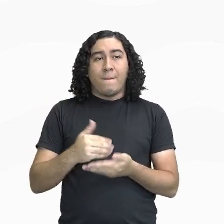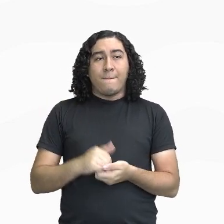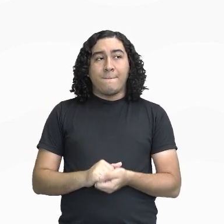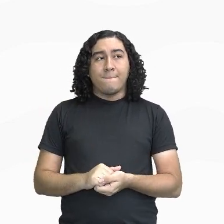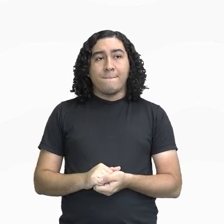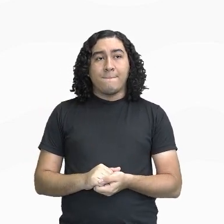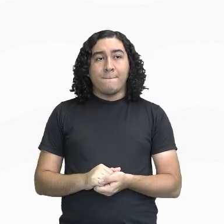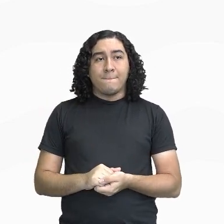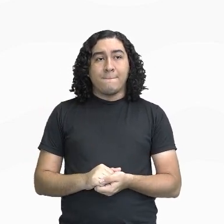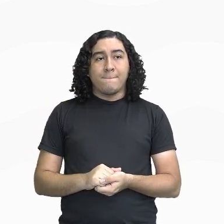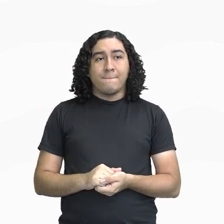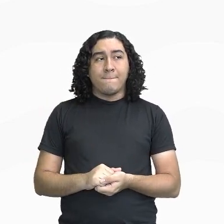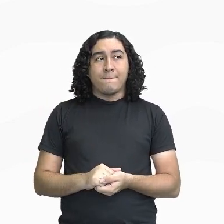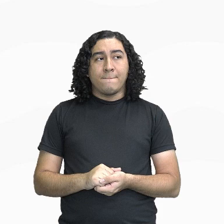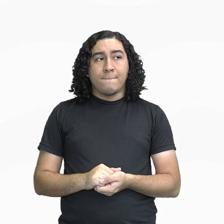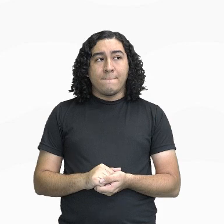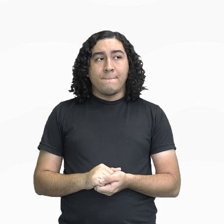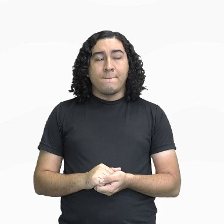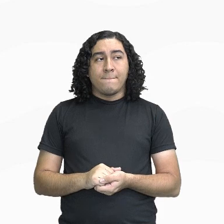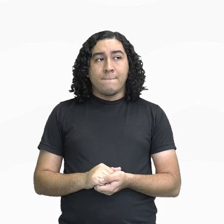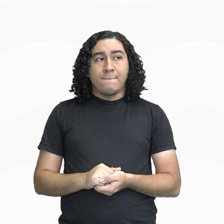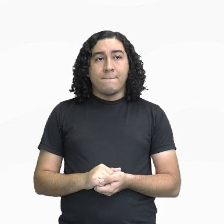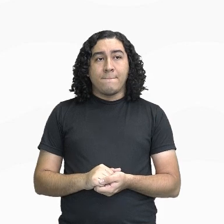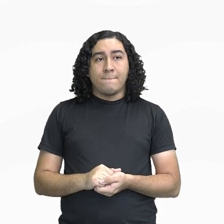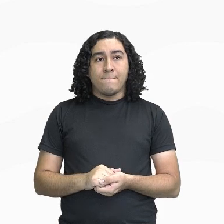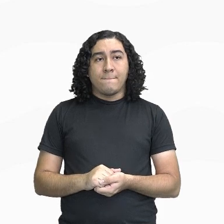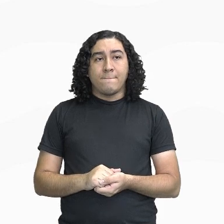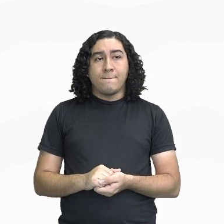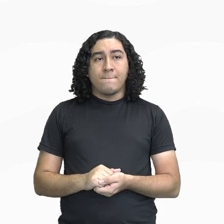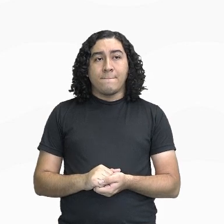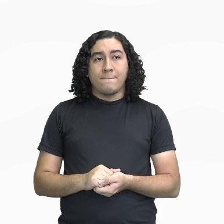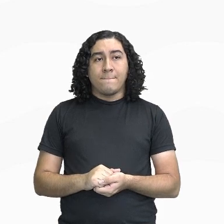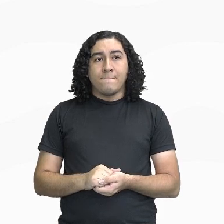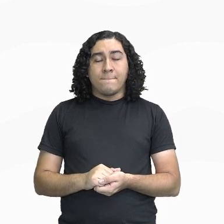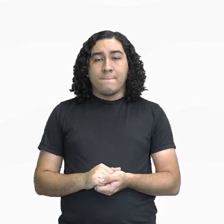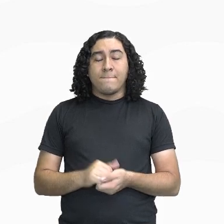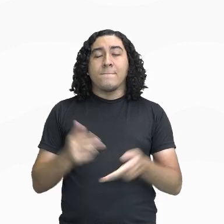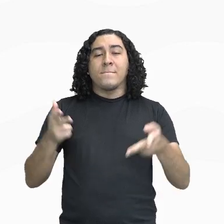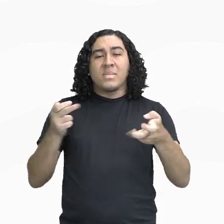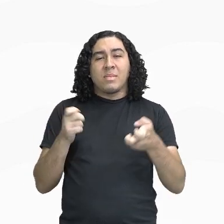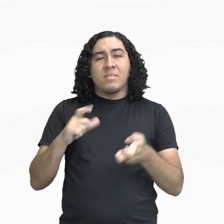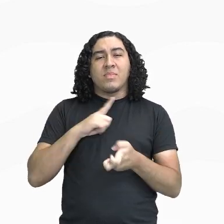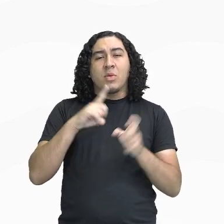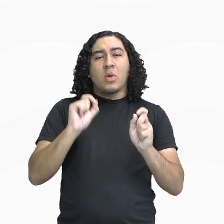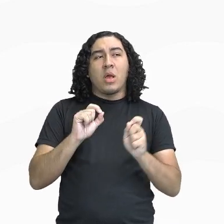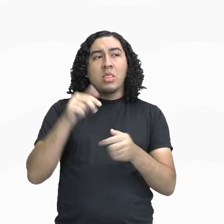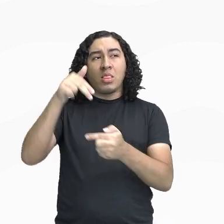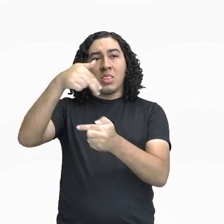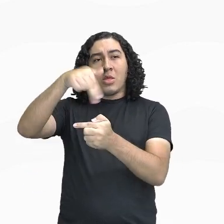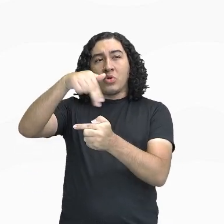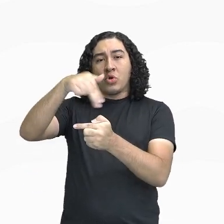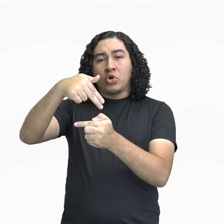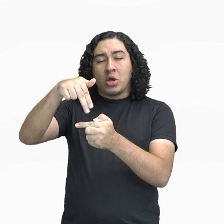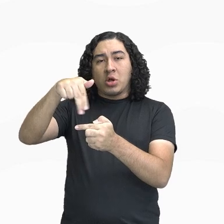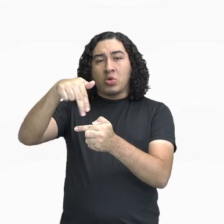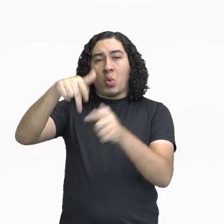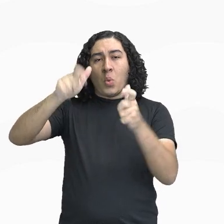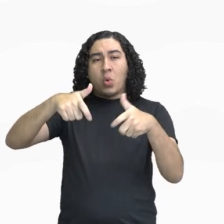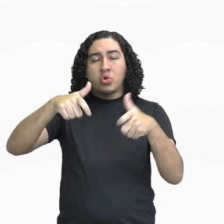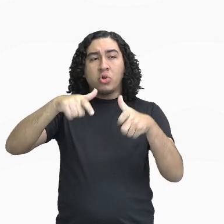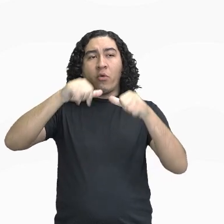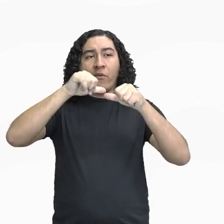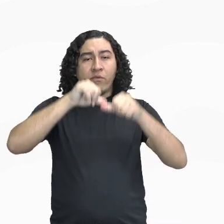que nós temos os processos do ciclo do nitrogênio, começando ali por fixação do nitrogênio